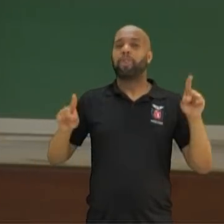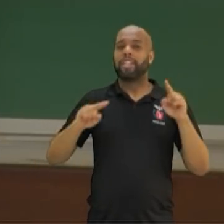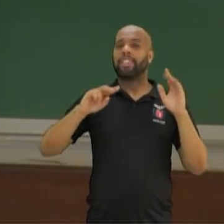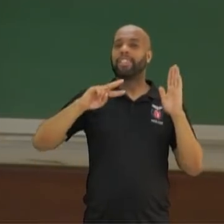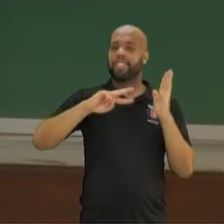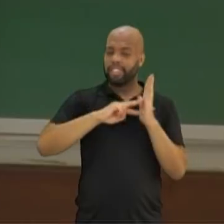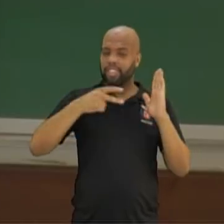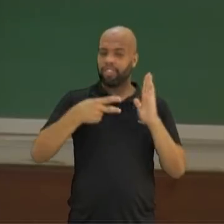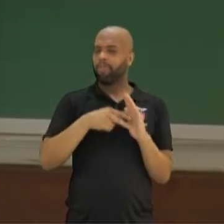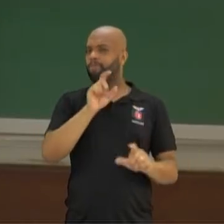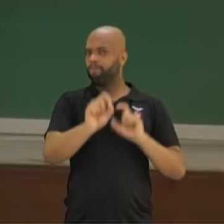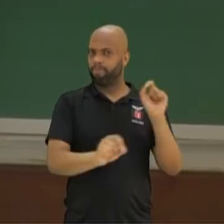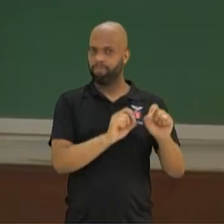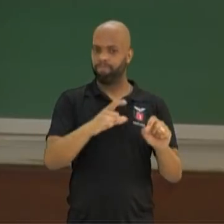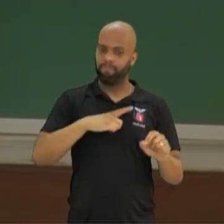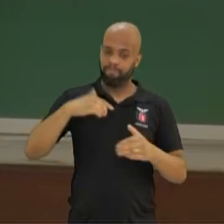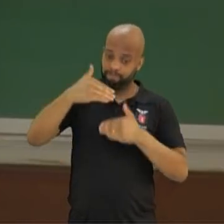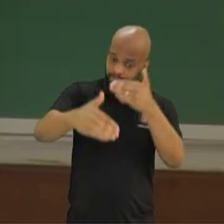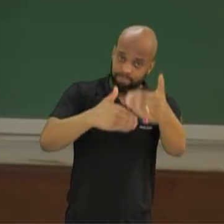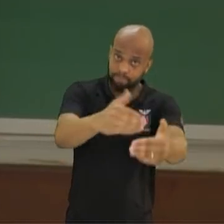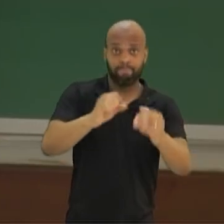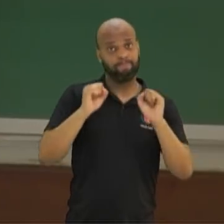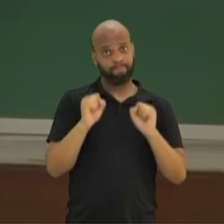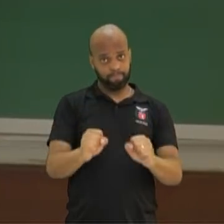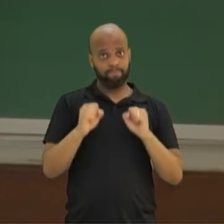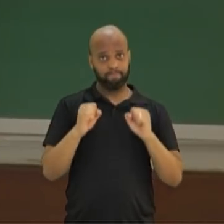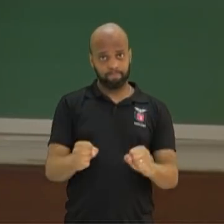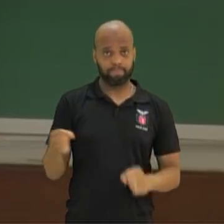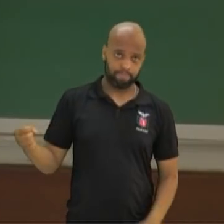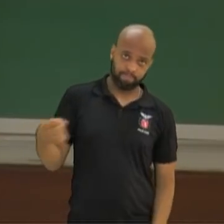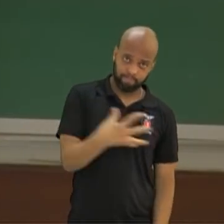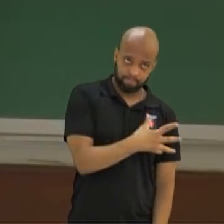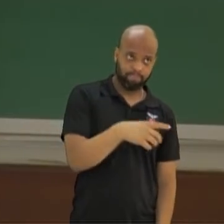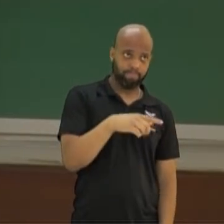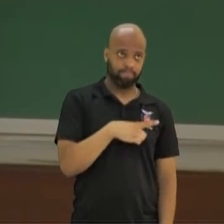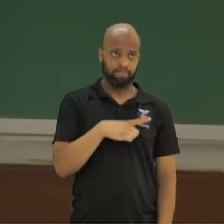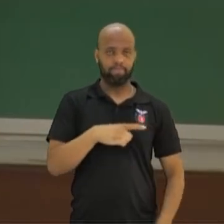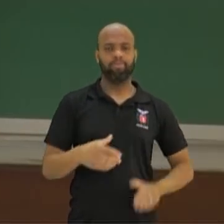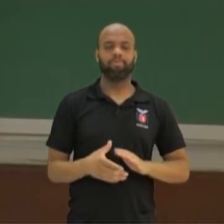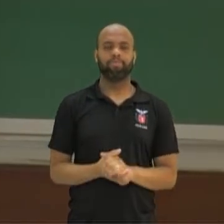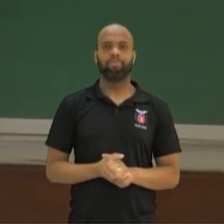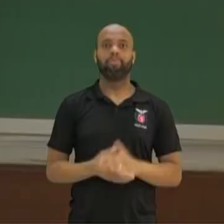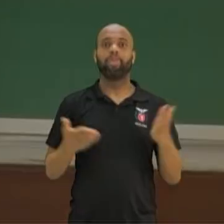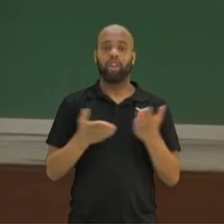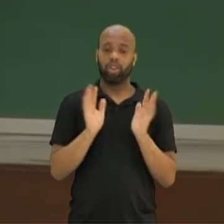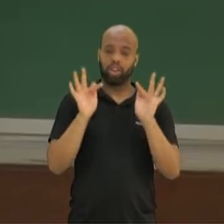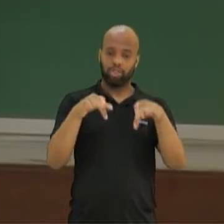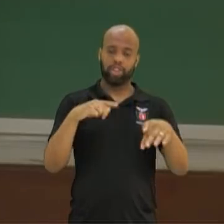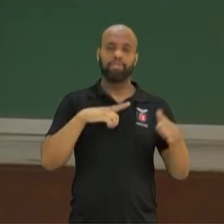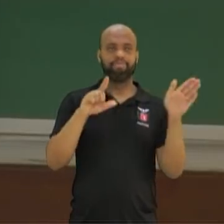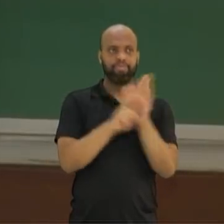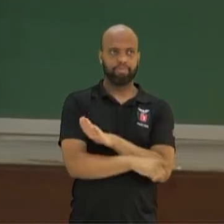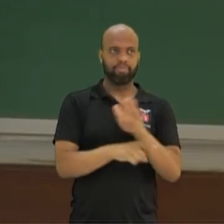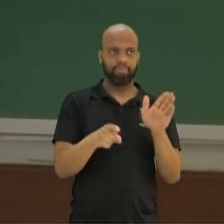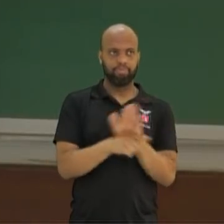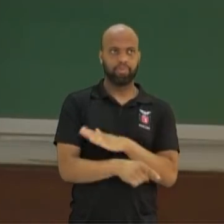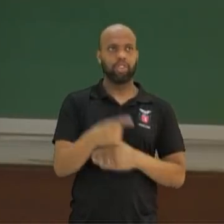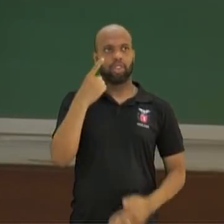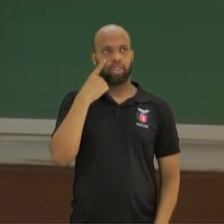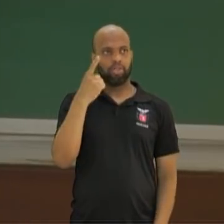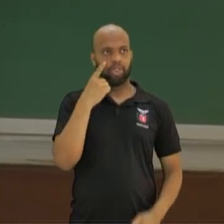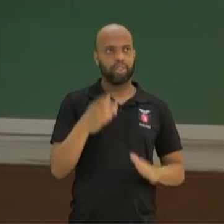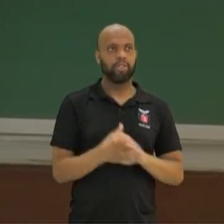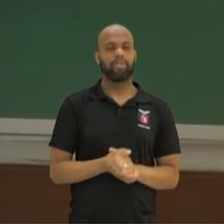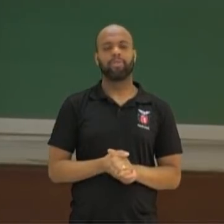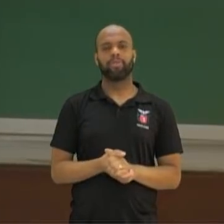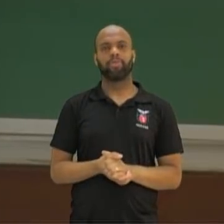que gradativamente novas potencialidades sejam destacadas no lugar. Para finalizar um quiz, nesse quiz diz o